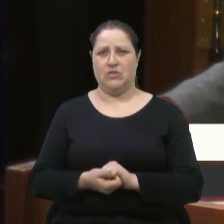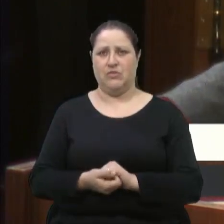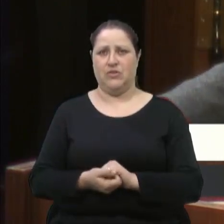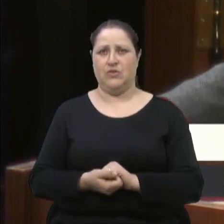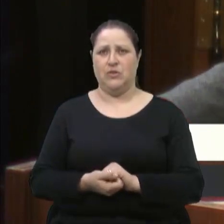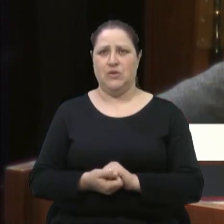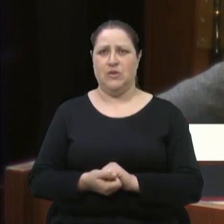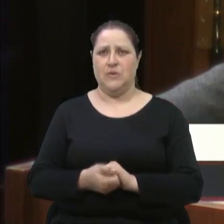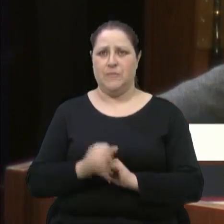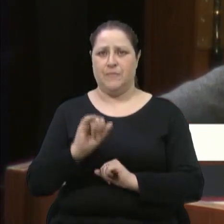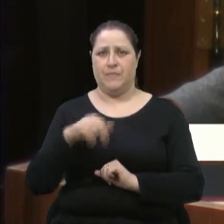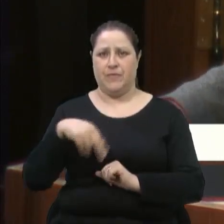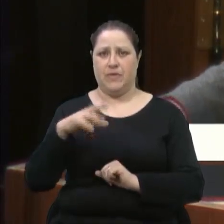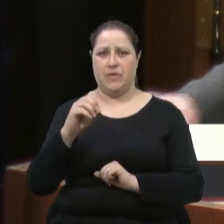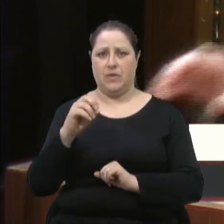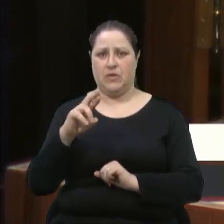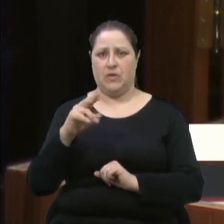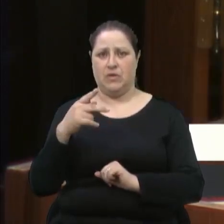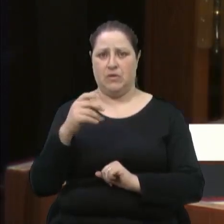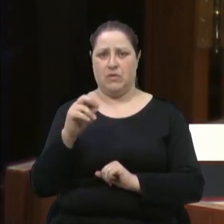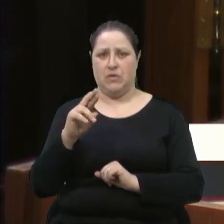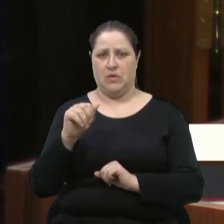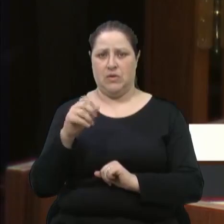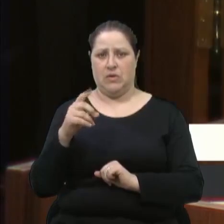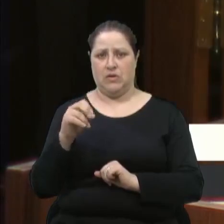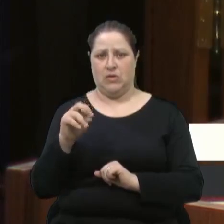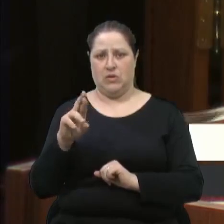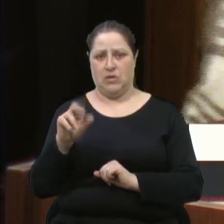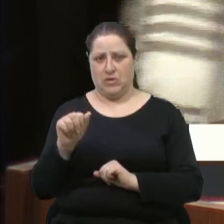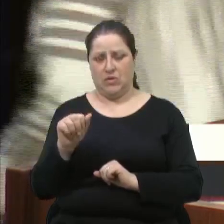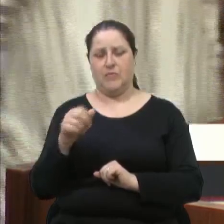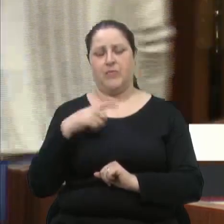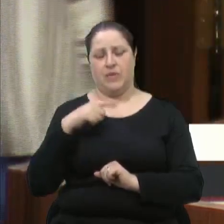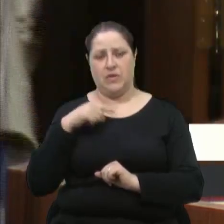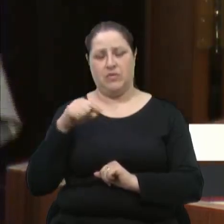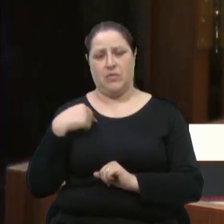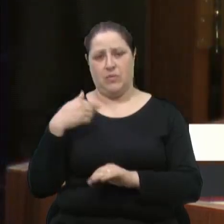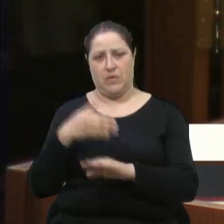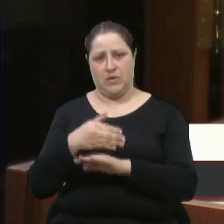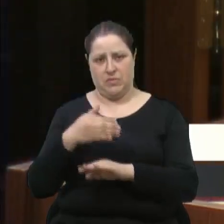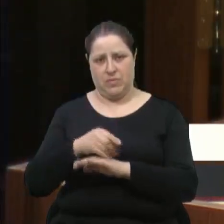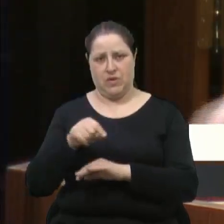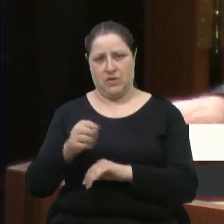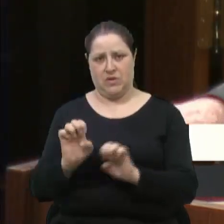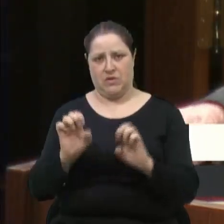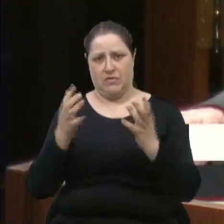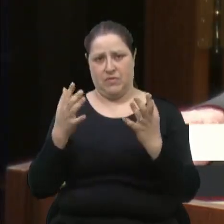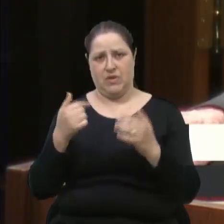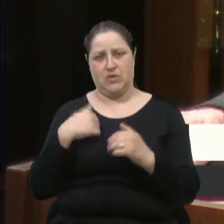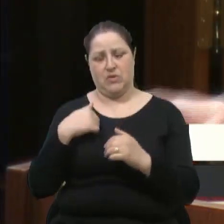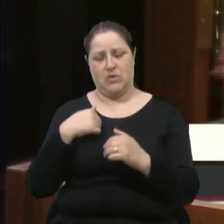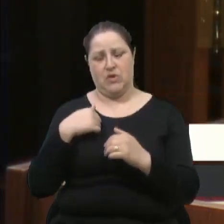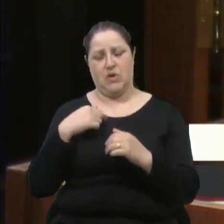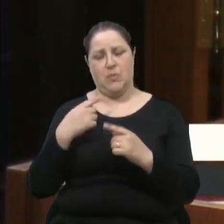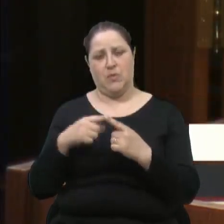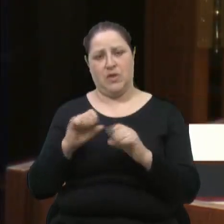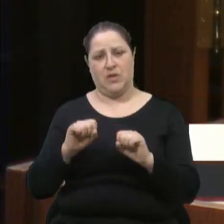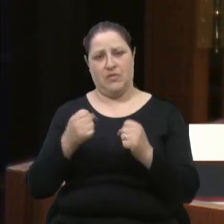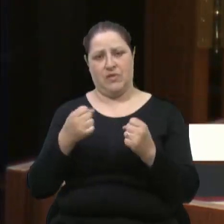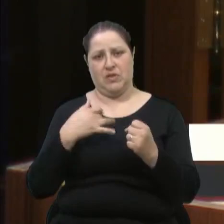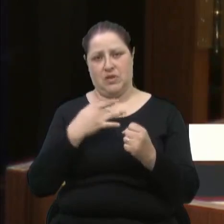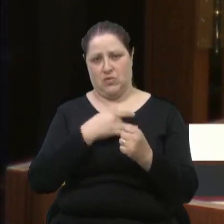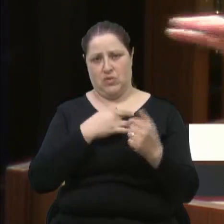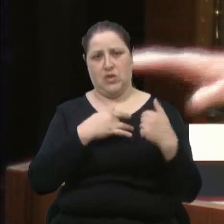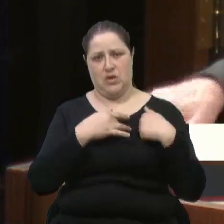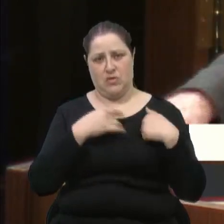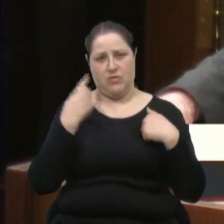ato importante que defende a saúde, e eu, desde que sou vereador, sempre defendi a saúde